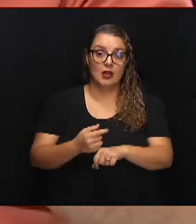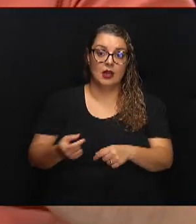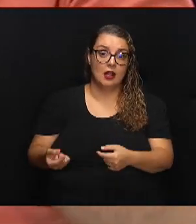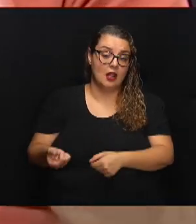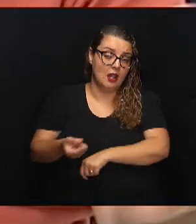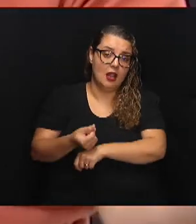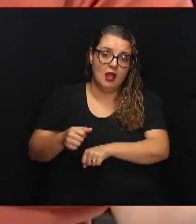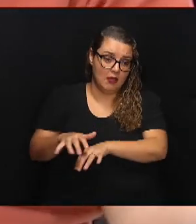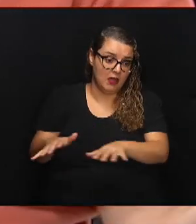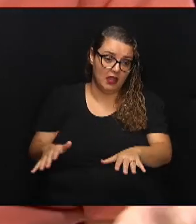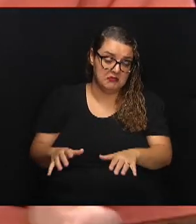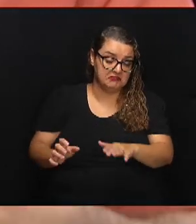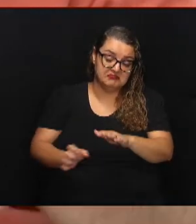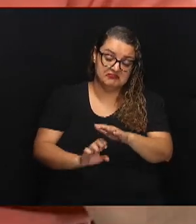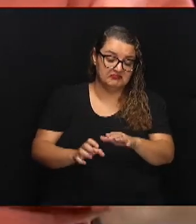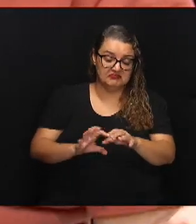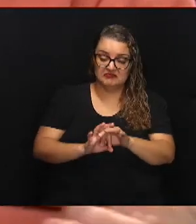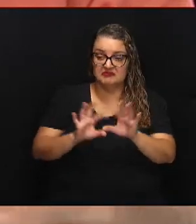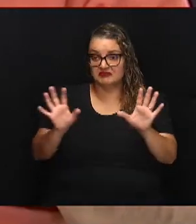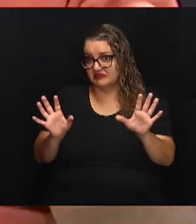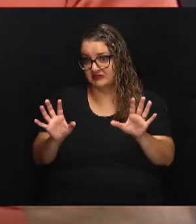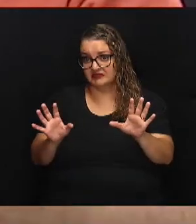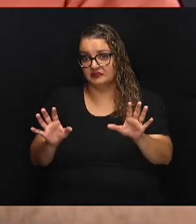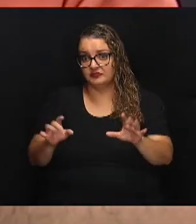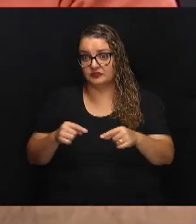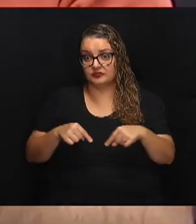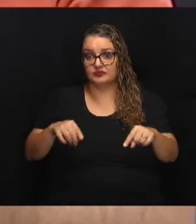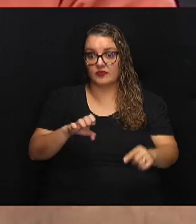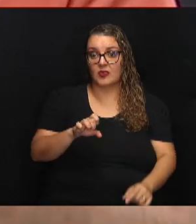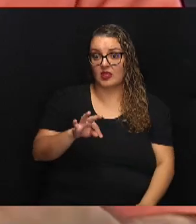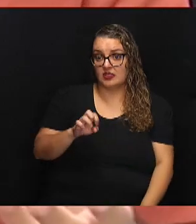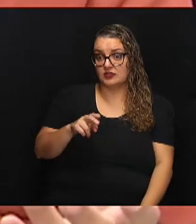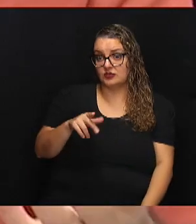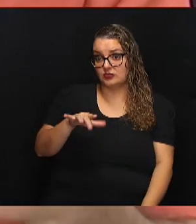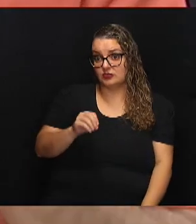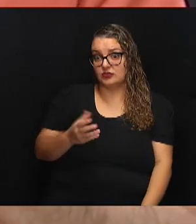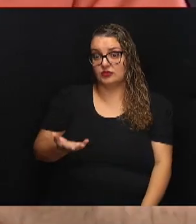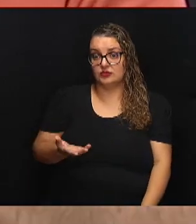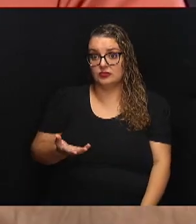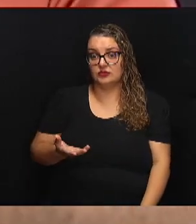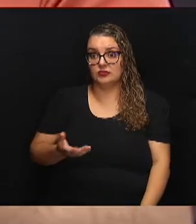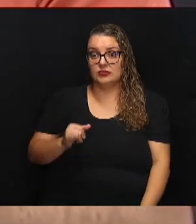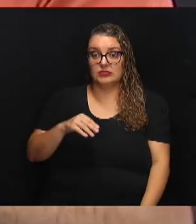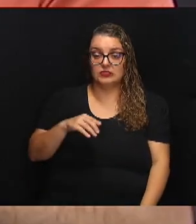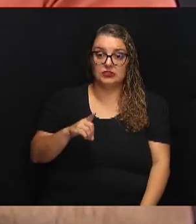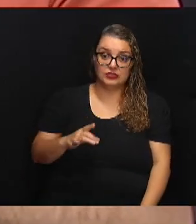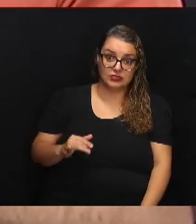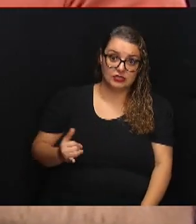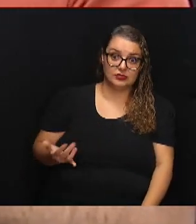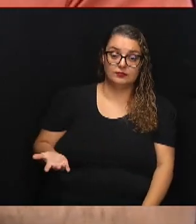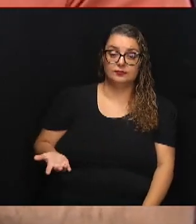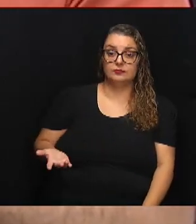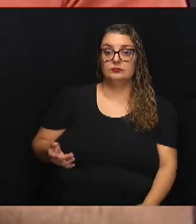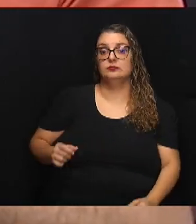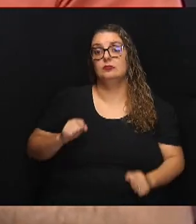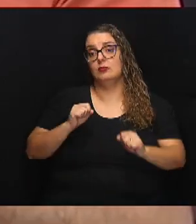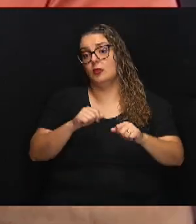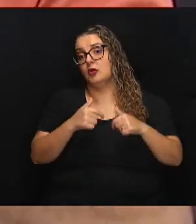uma empresa independente, um estúdio, a gente costuma chamar estúdio indie. Ela pode